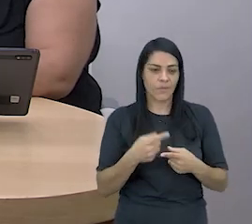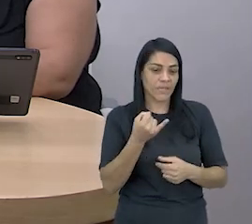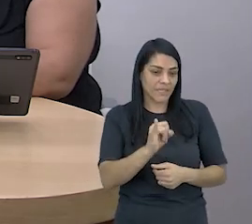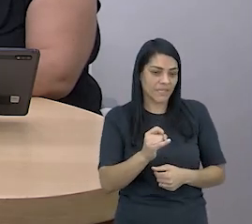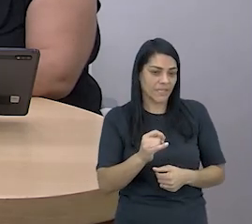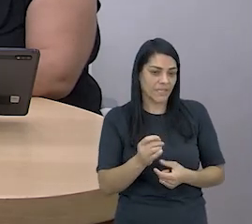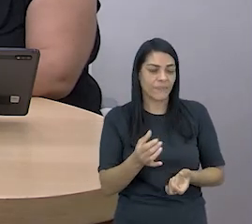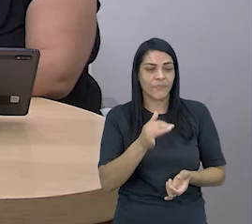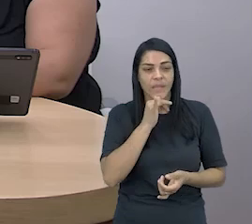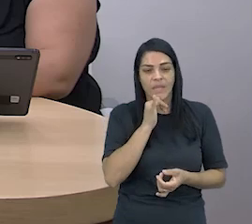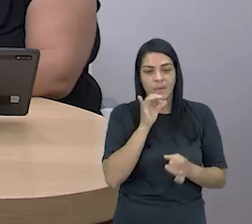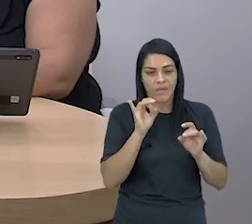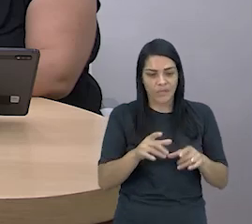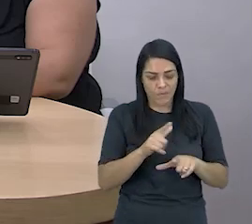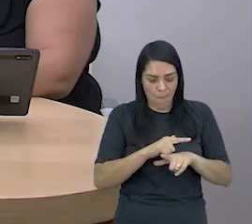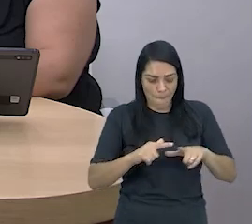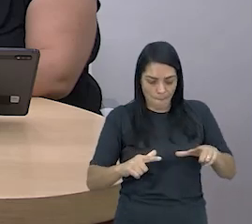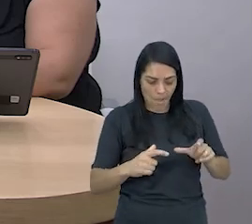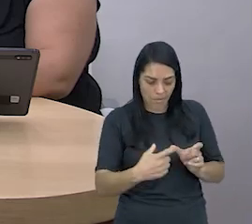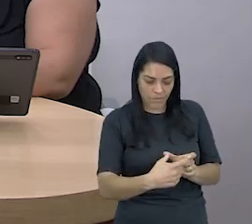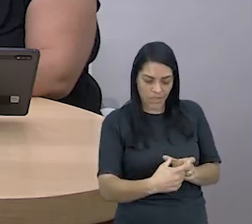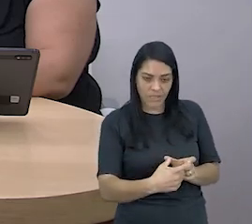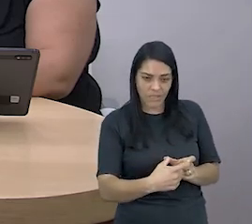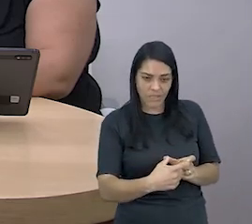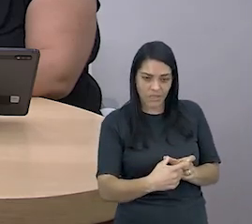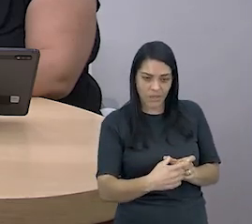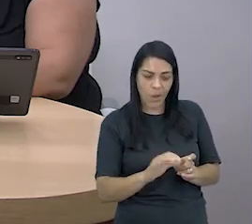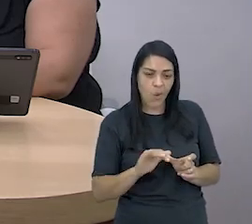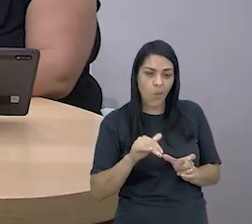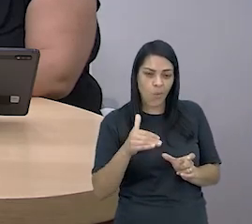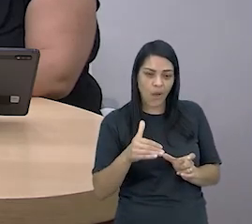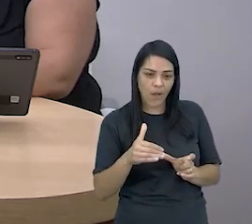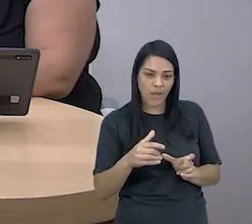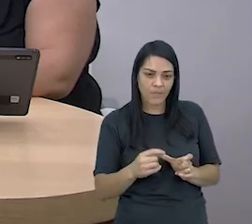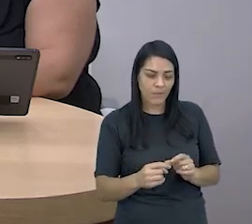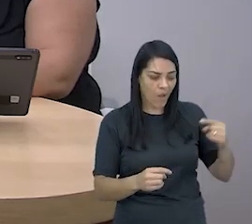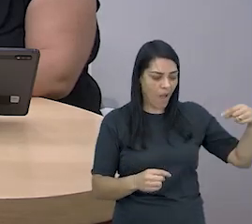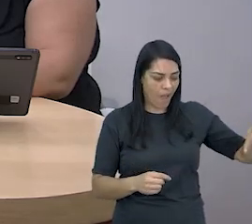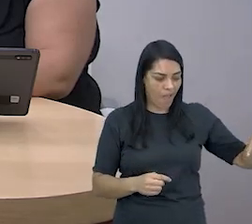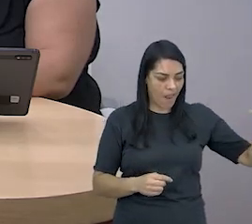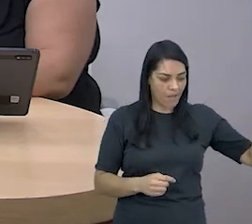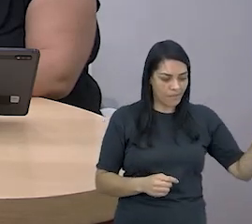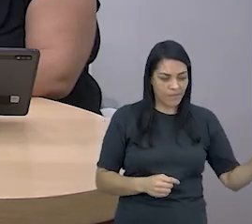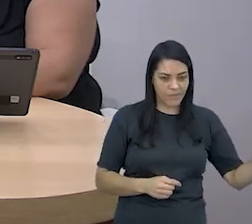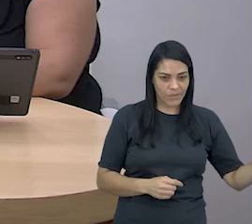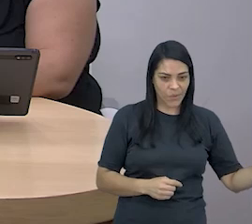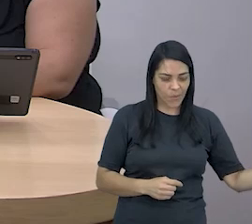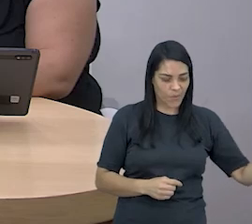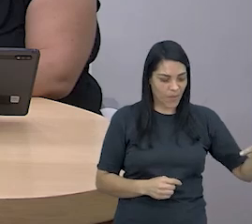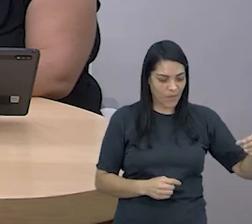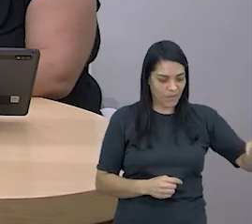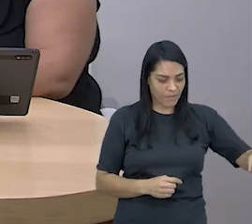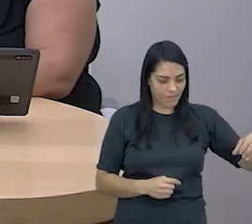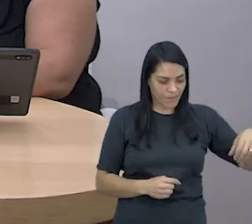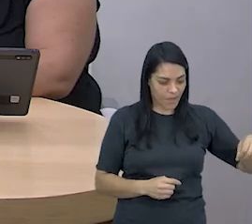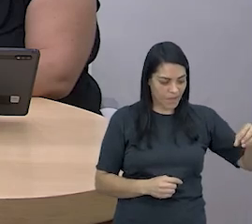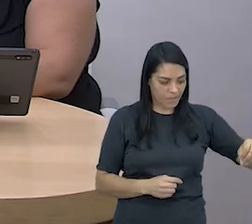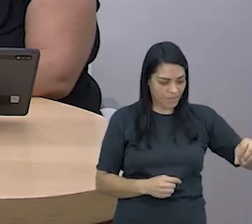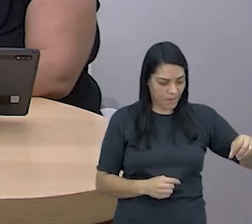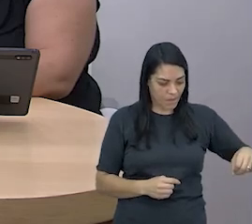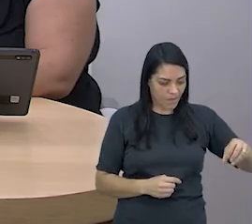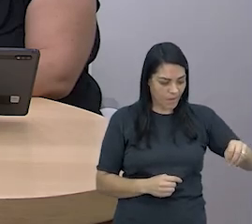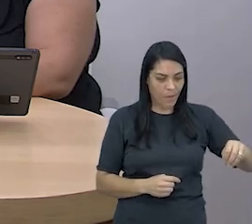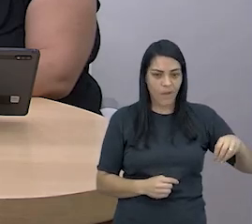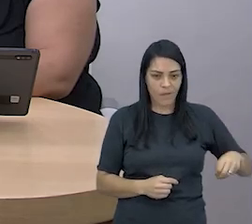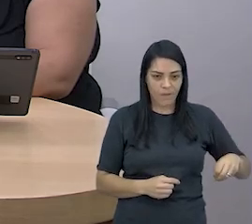deixar vazio um buraquinho, a hora que a Ivandra vem pegando o do outro lado, ela